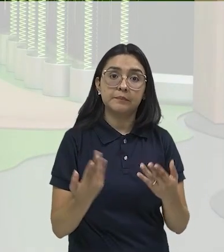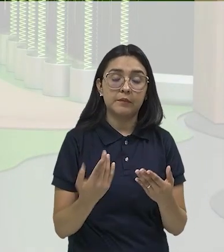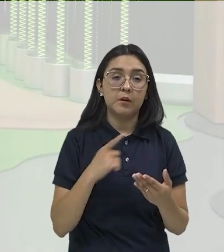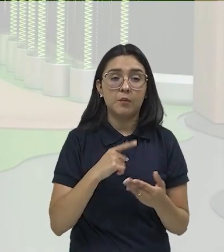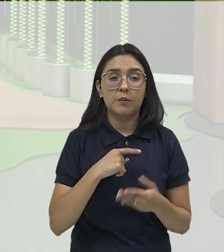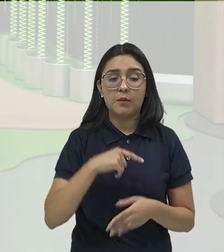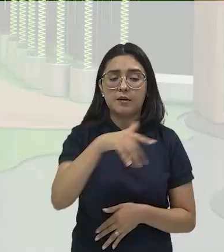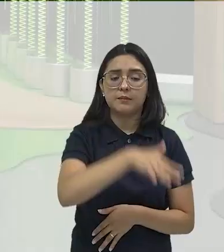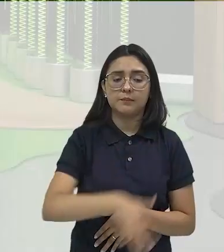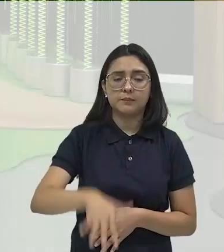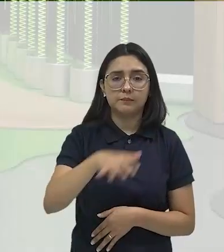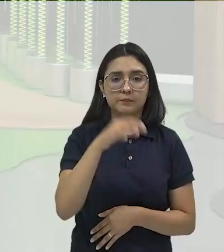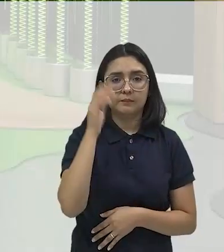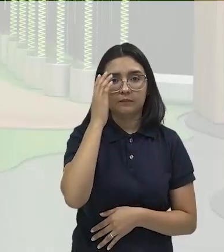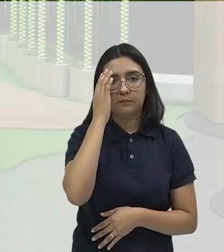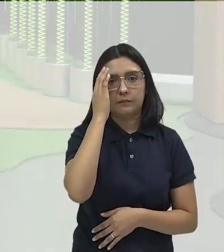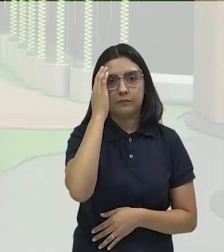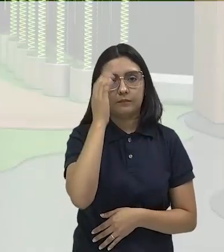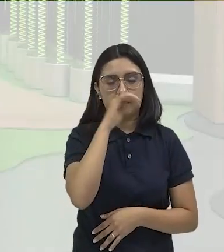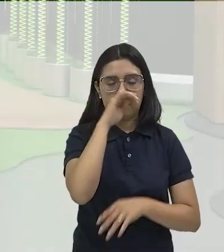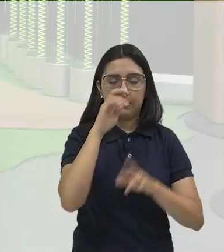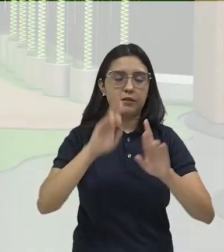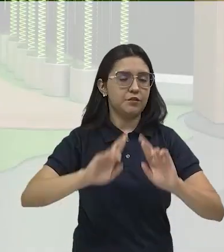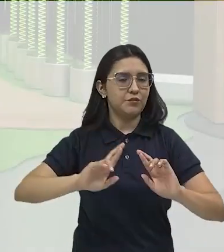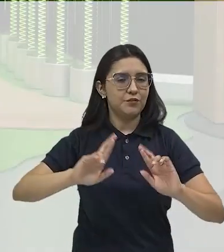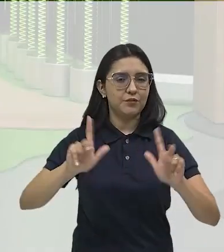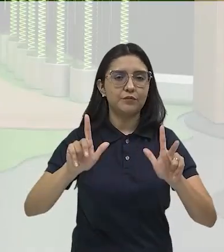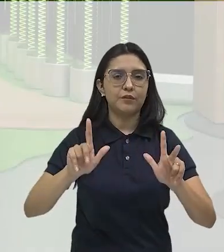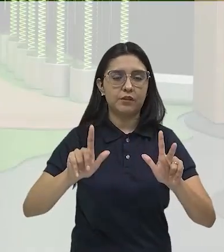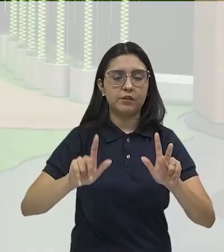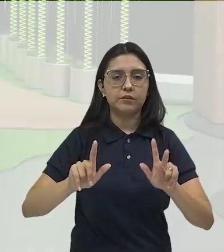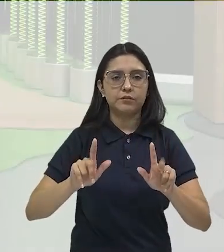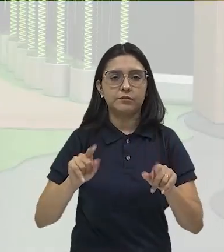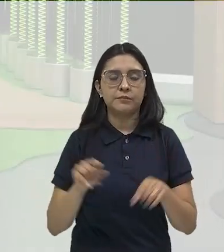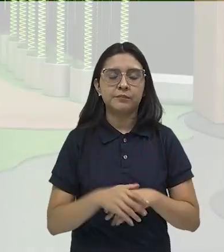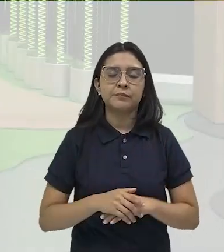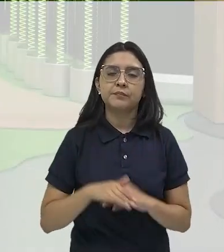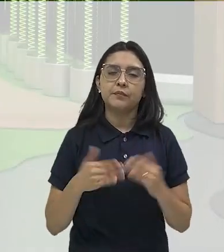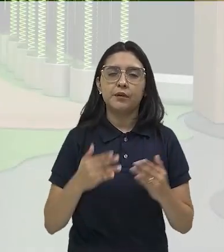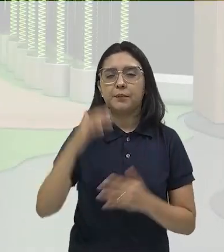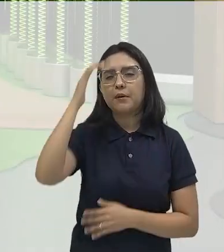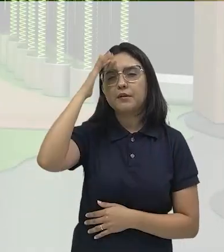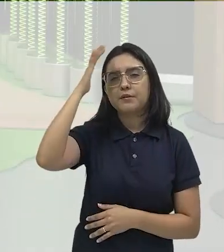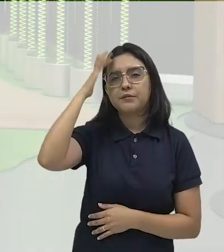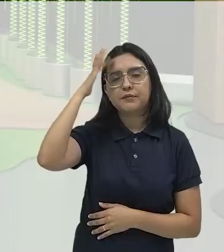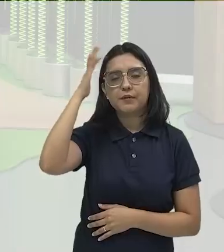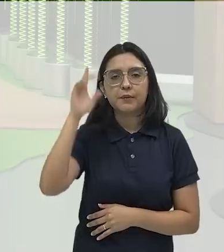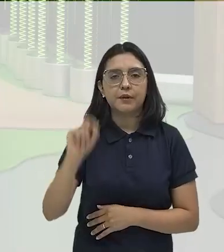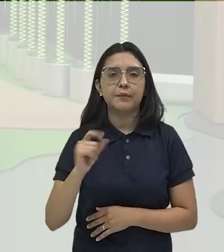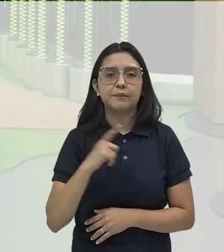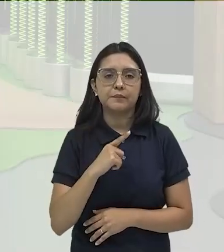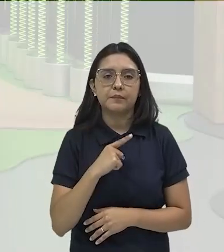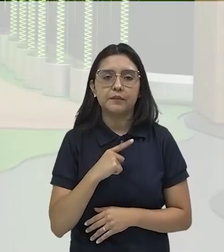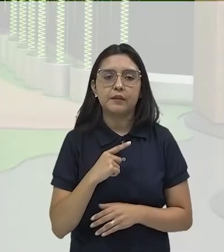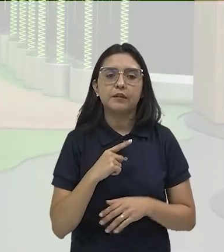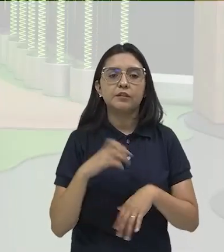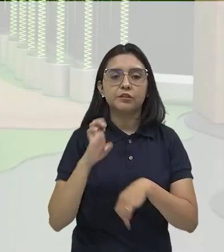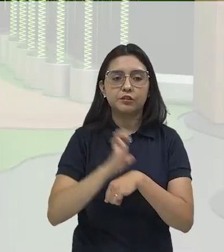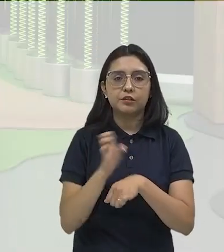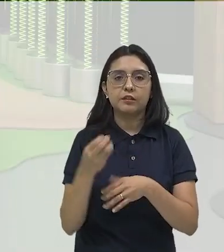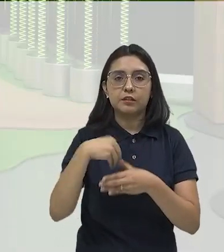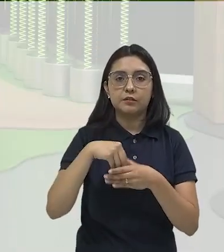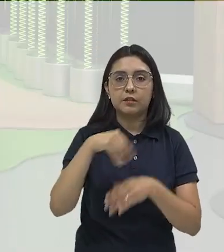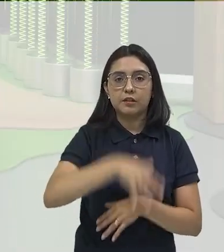é completamente diferente se a gente fosse imaginar que aqui são estados dentro da